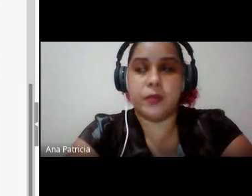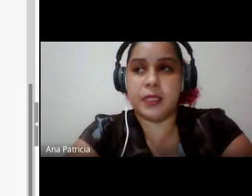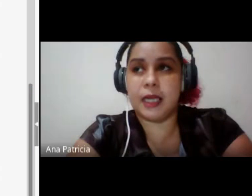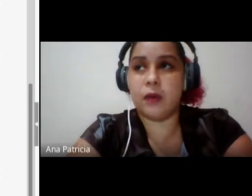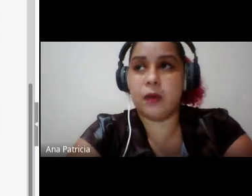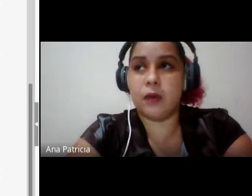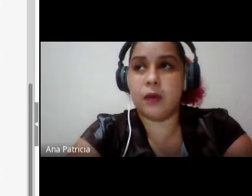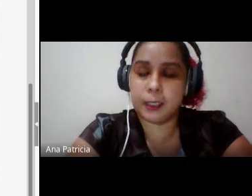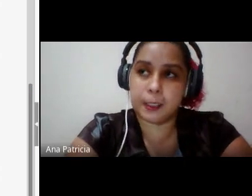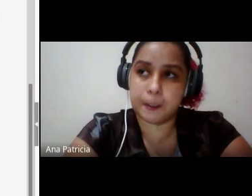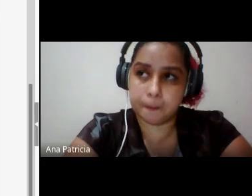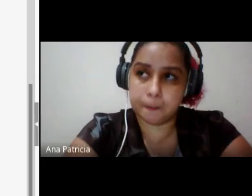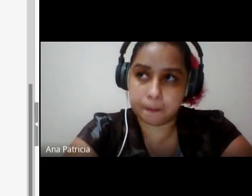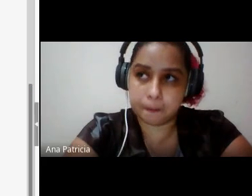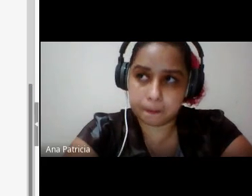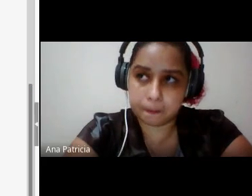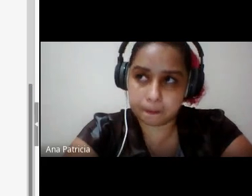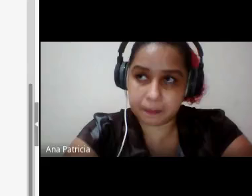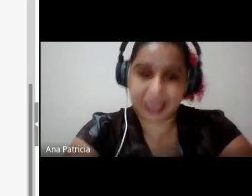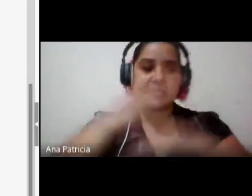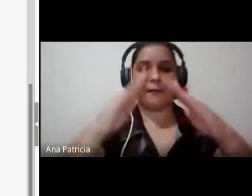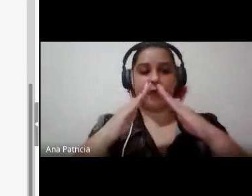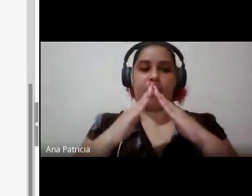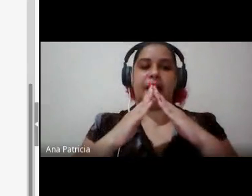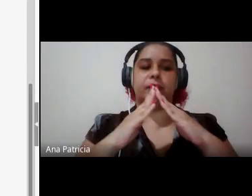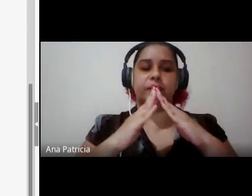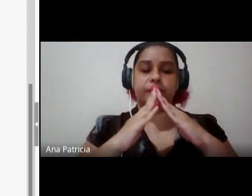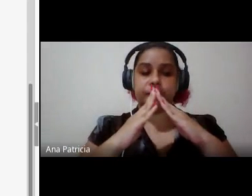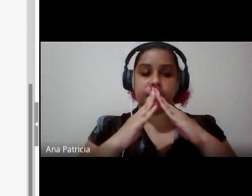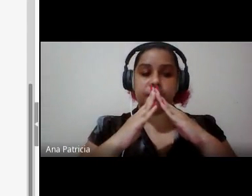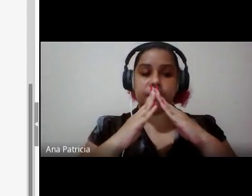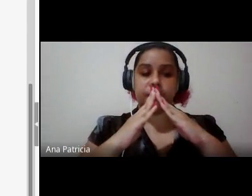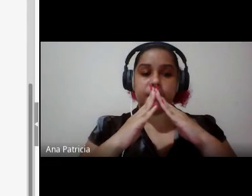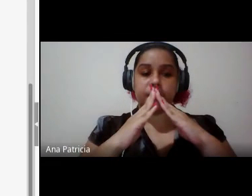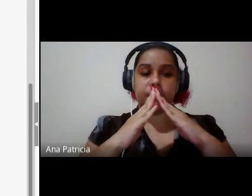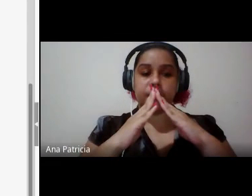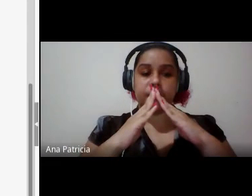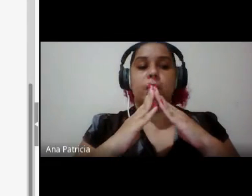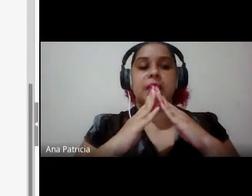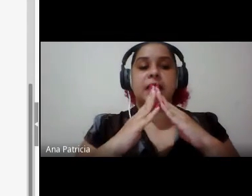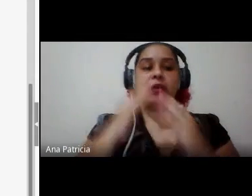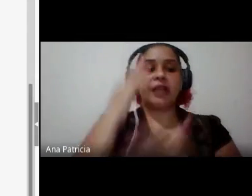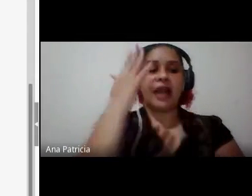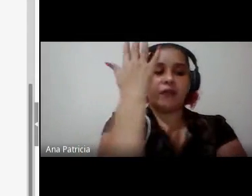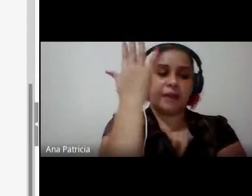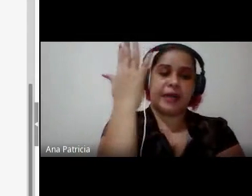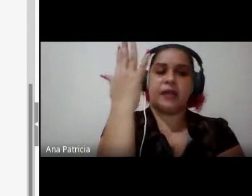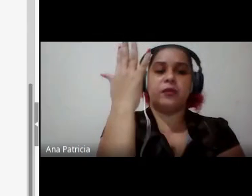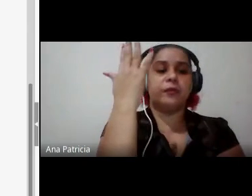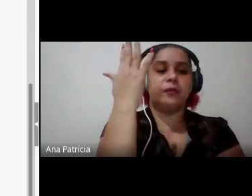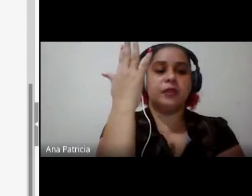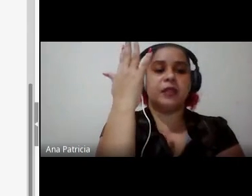O sinal de casa é um sinal parado. O sinal de árvore